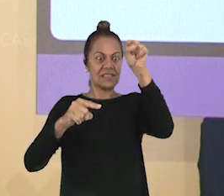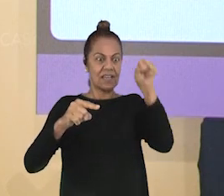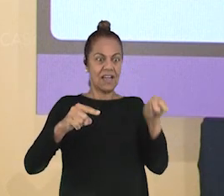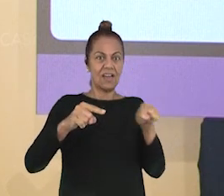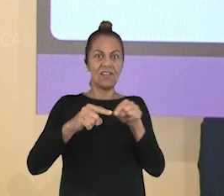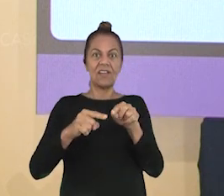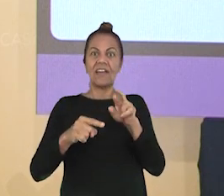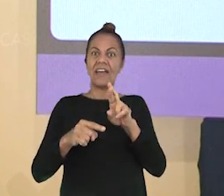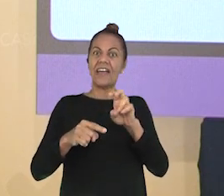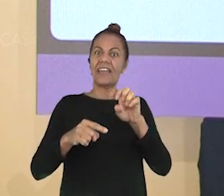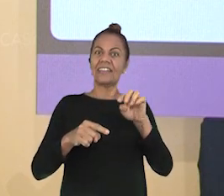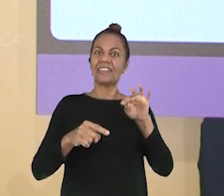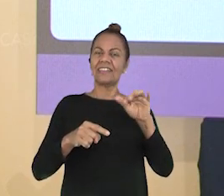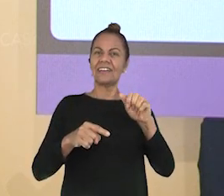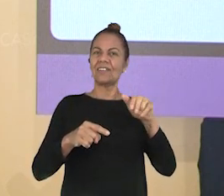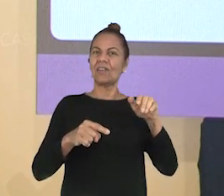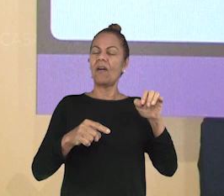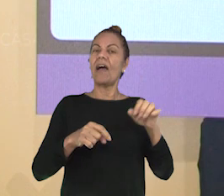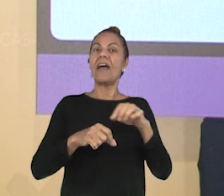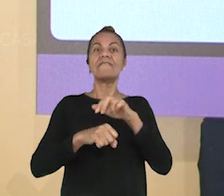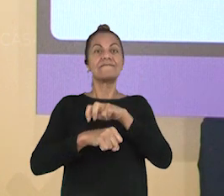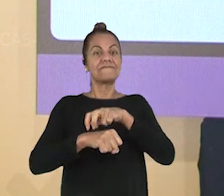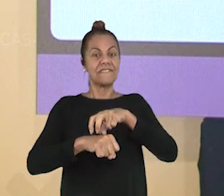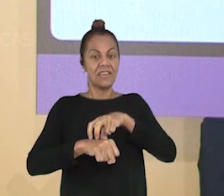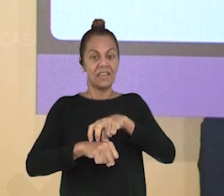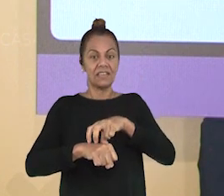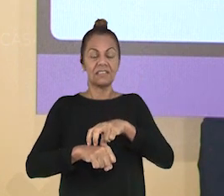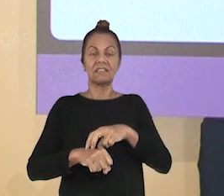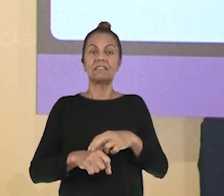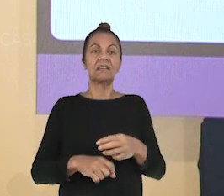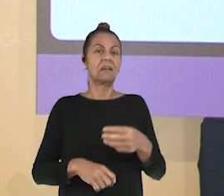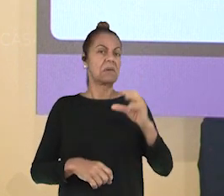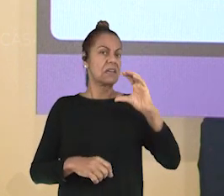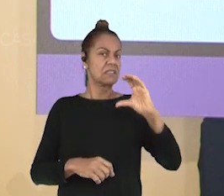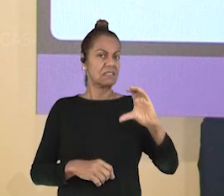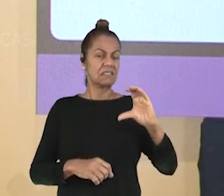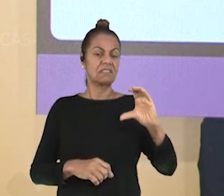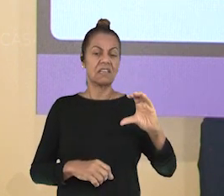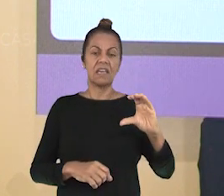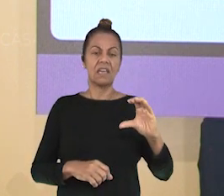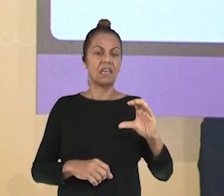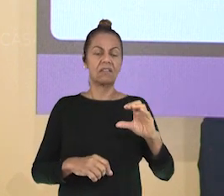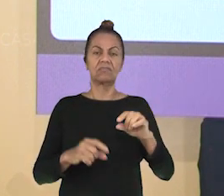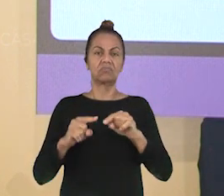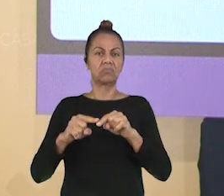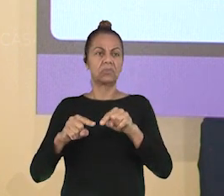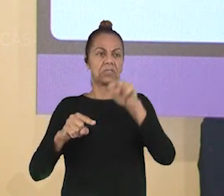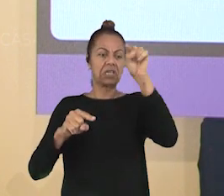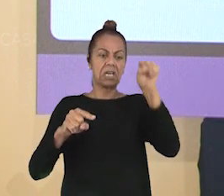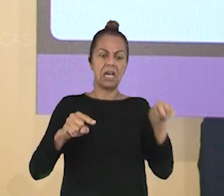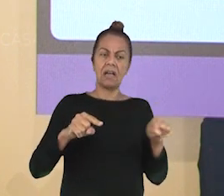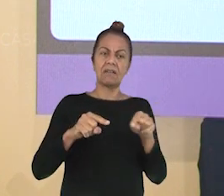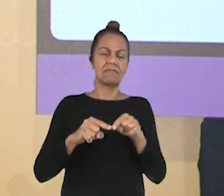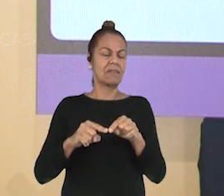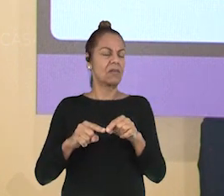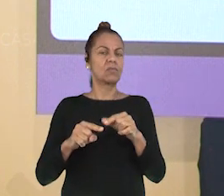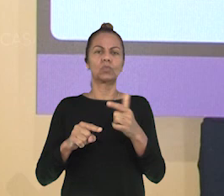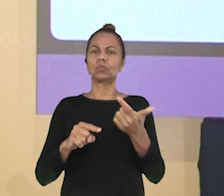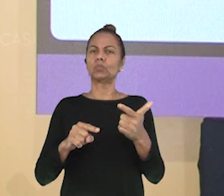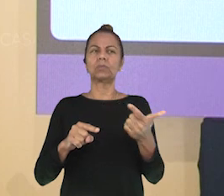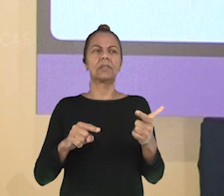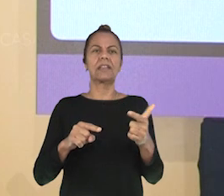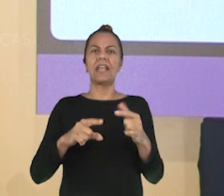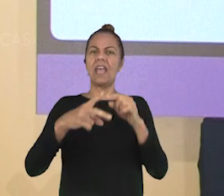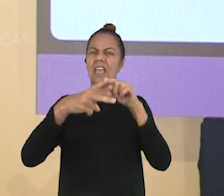é verde. Para a letra C, não temos triângulos obtusângulos, ou seja, os triângulos não têm